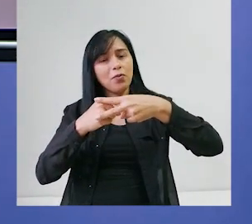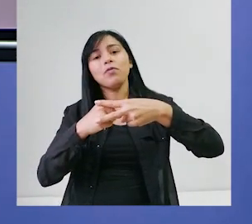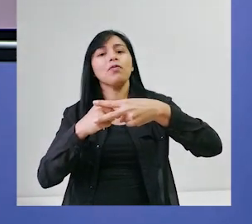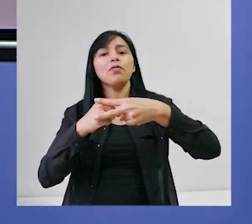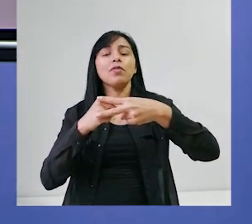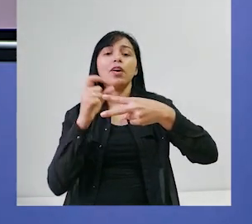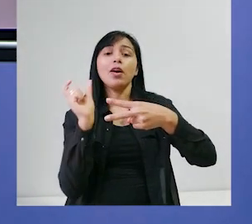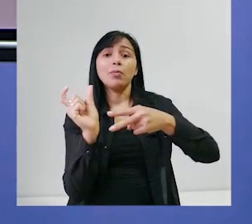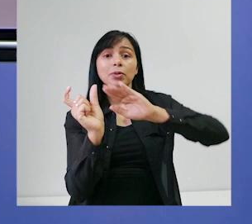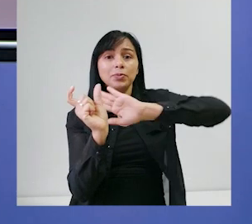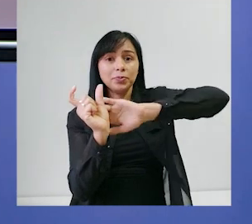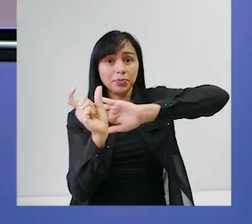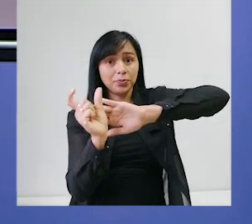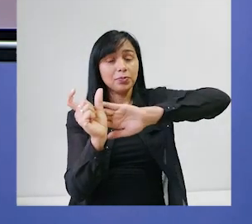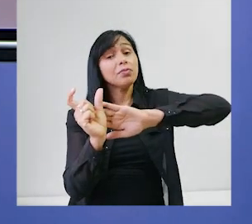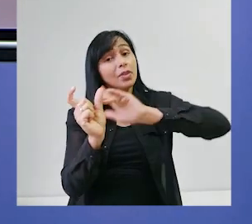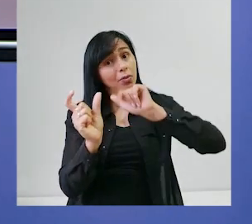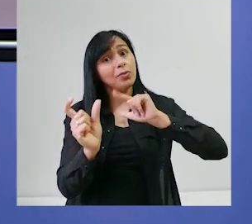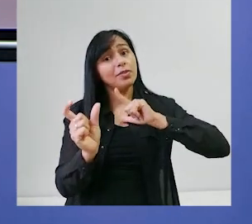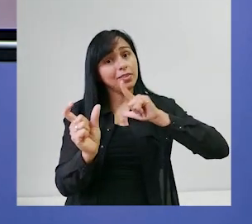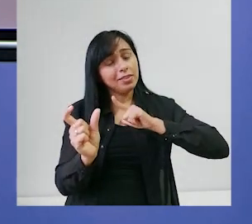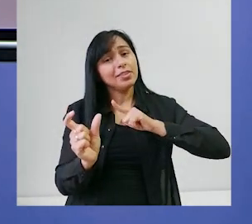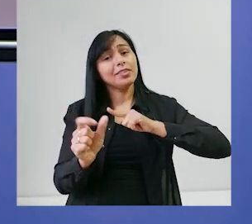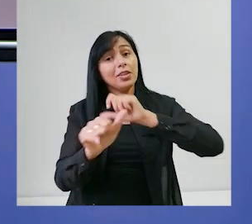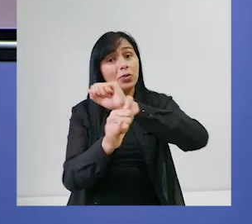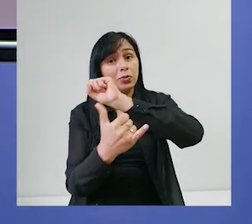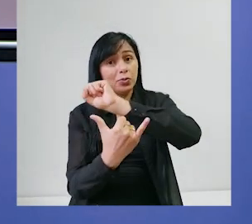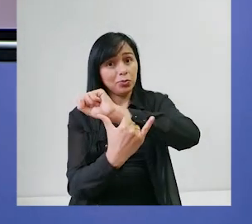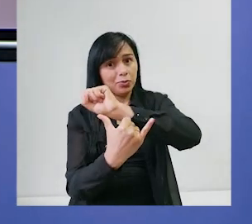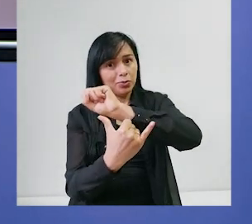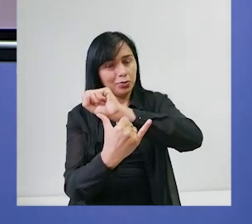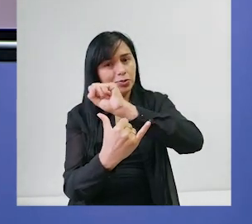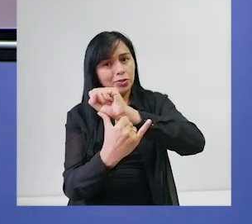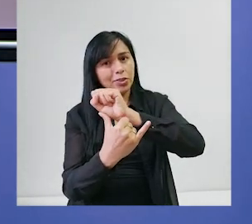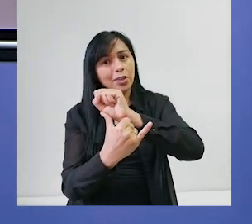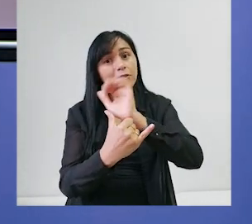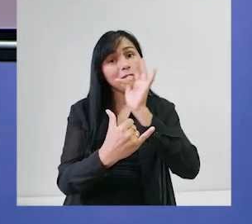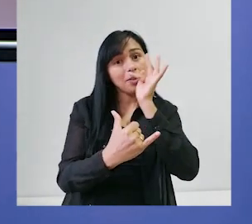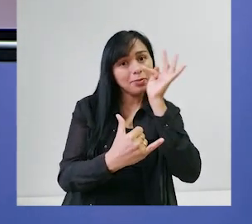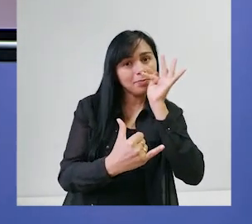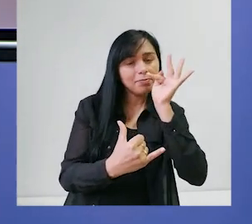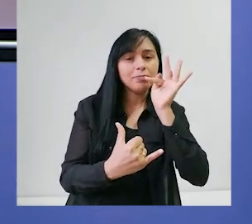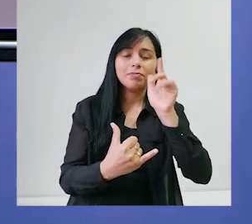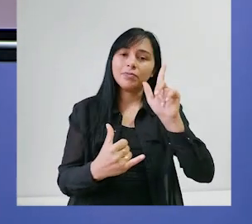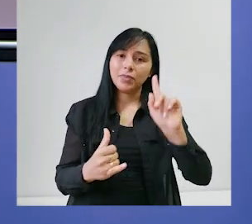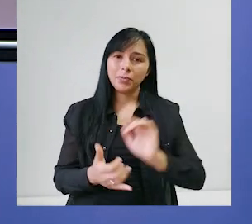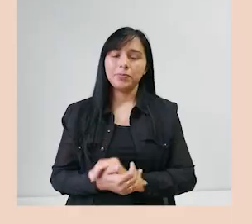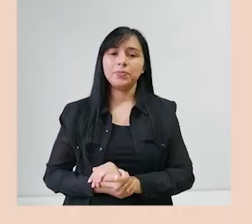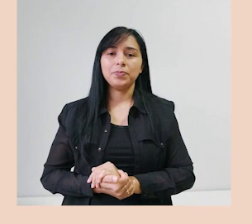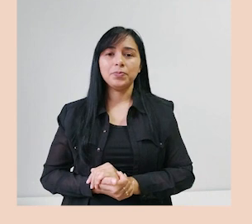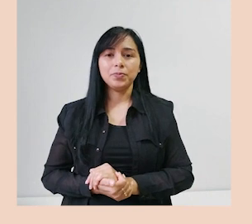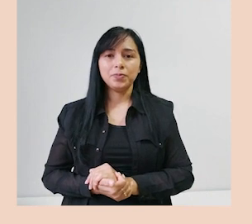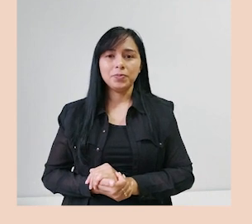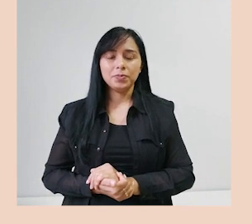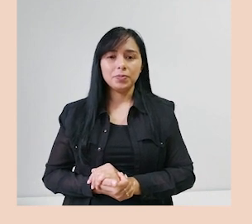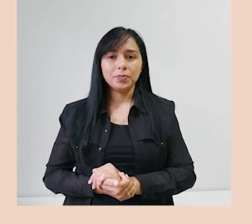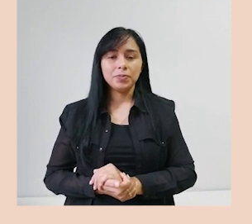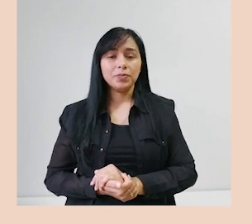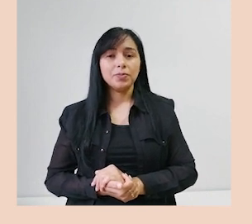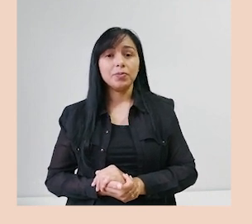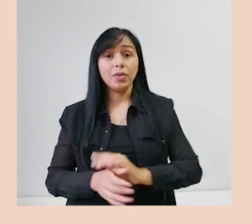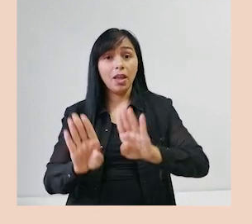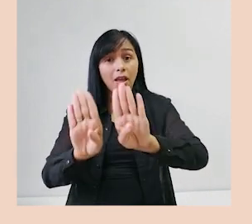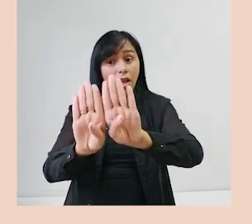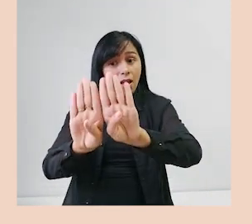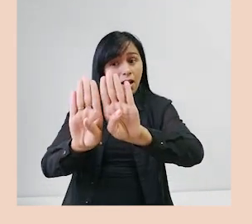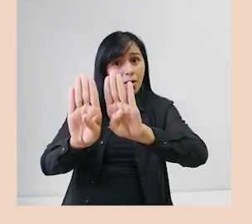portanto temos sim sujeito na instauração Então não é esta alternativa que estamos procurando abriu-se a porta